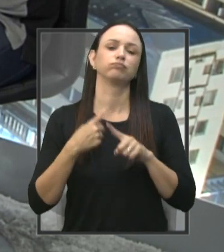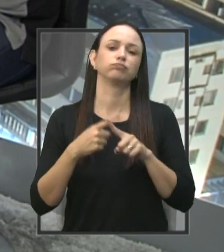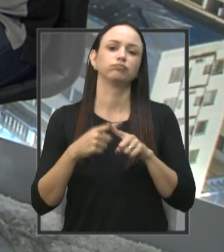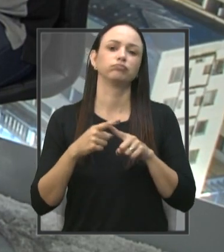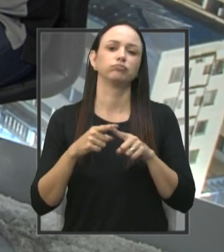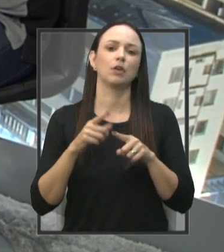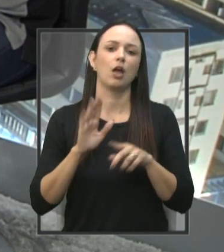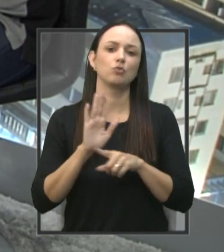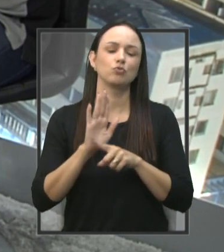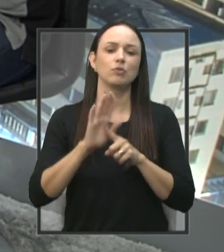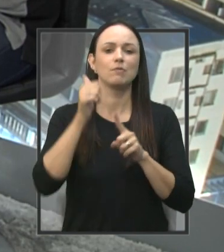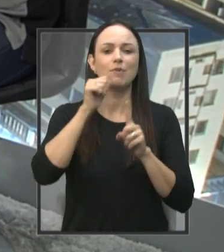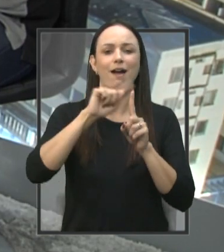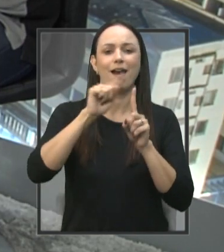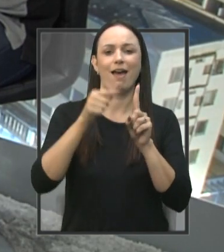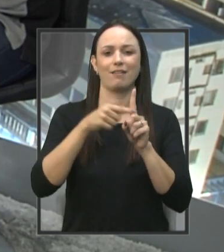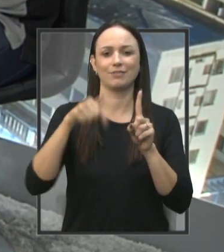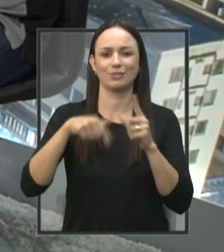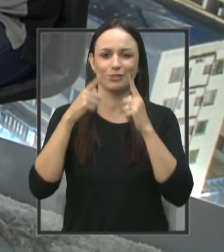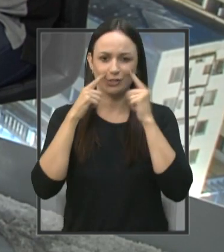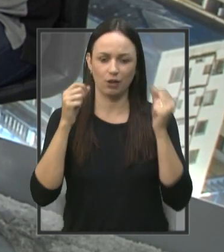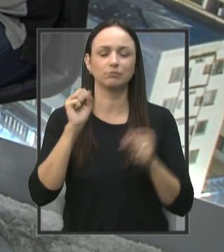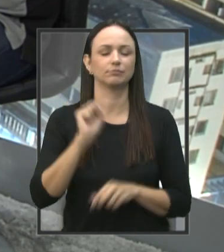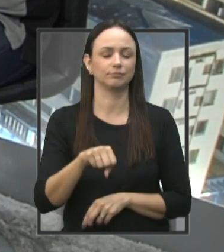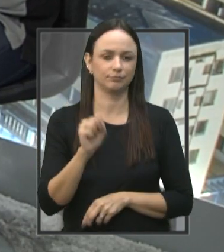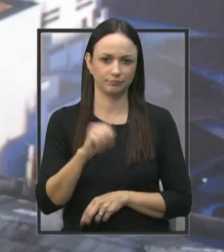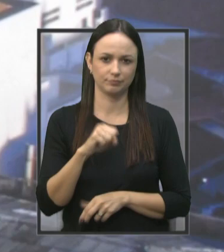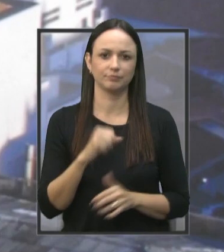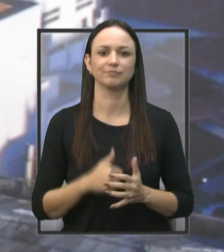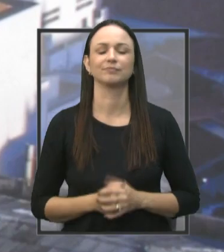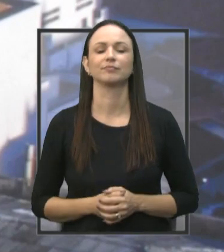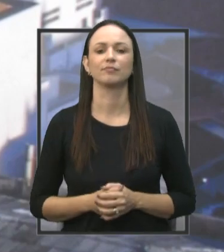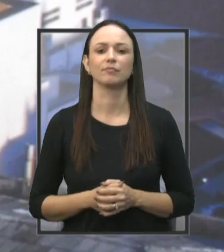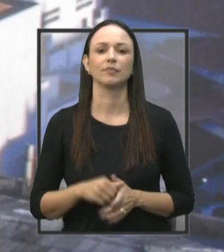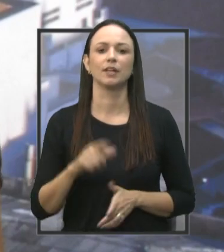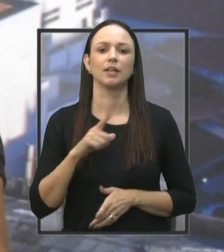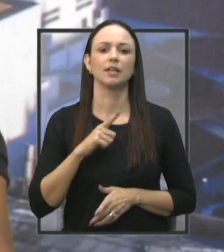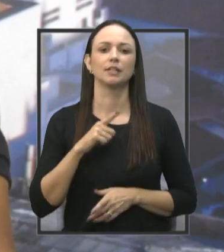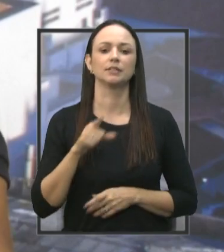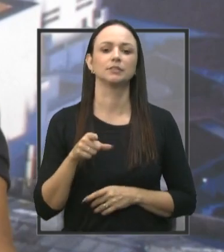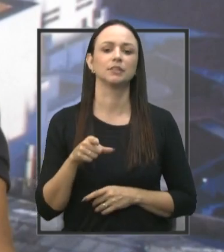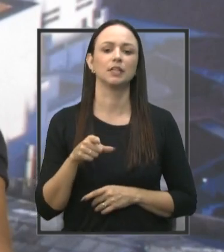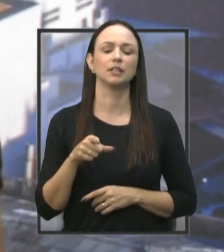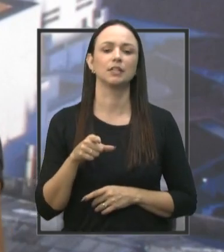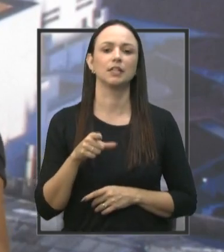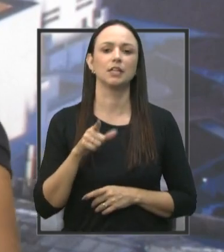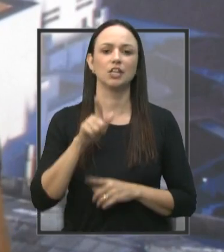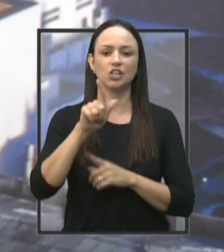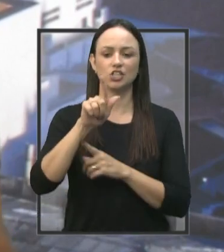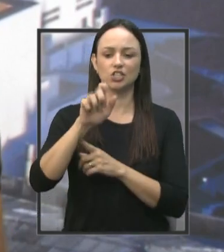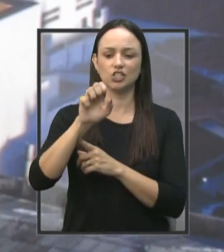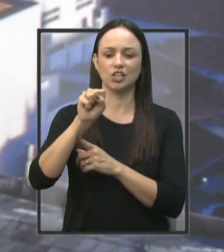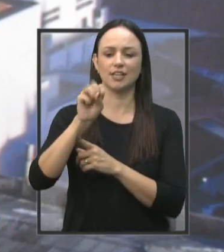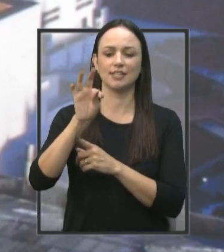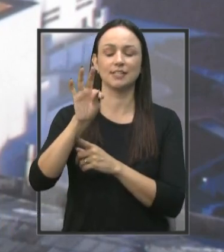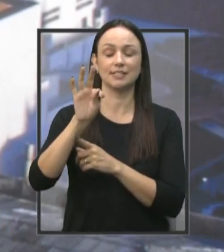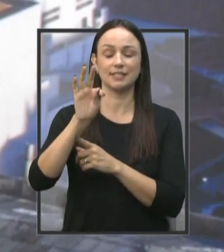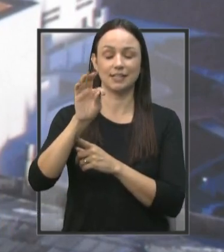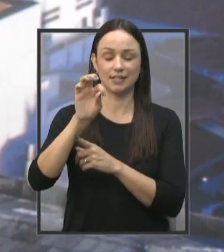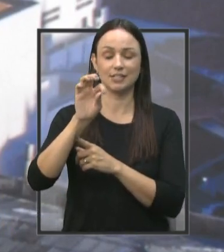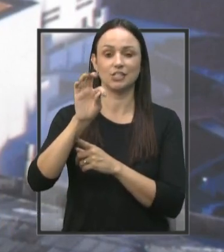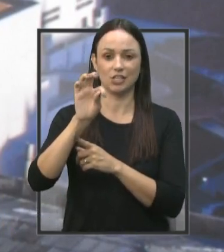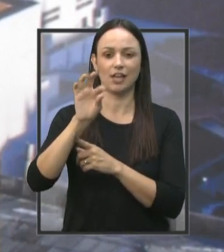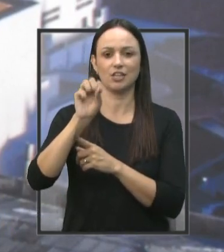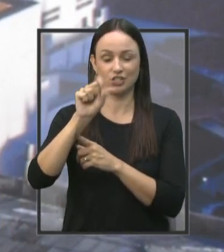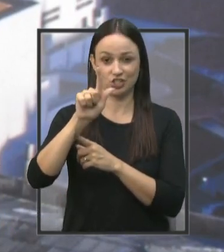ajudar muito as grávidas aqui de Jaú. Exatamente. Existe o programa Gestar quer dizer gestação